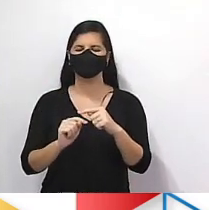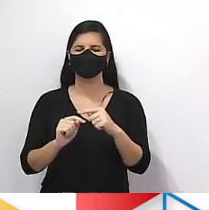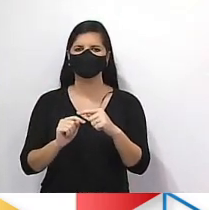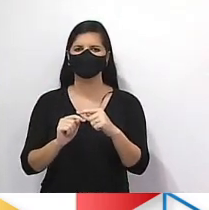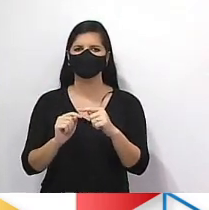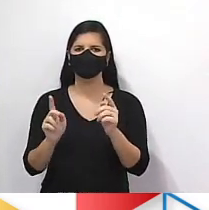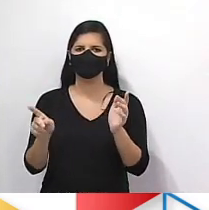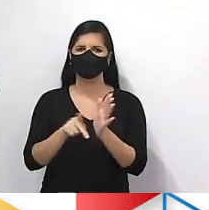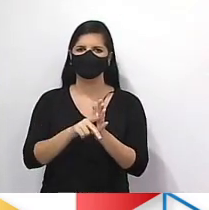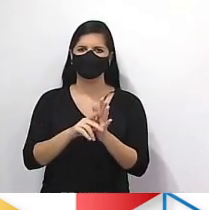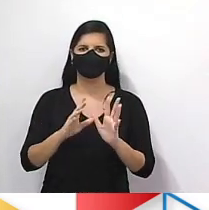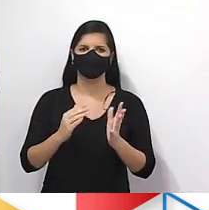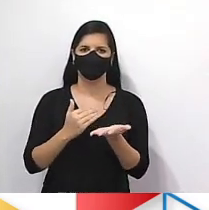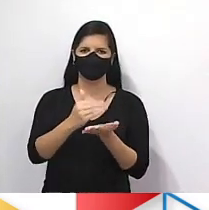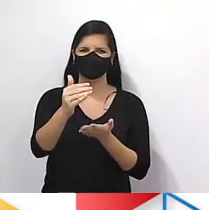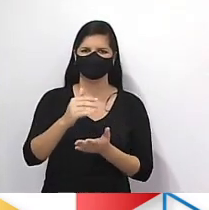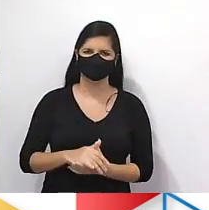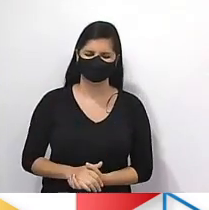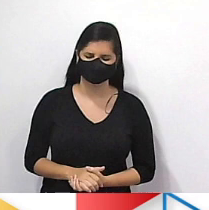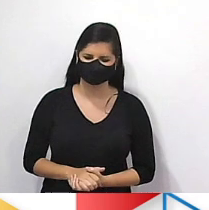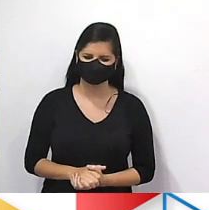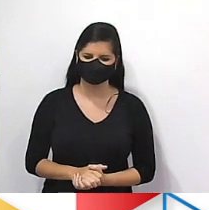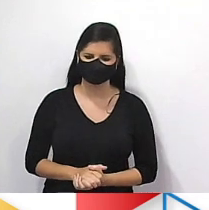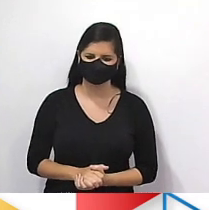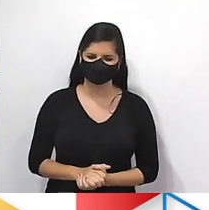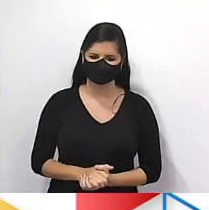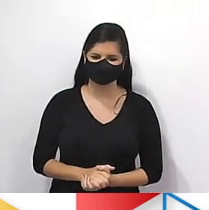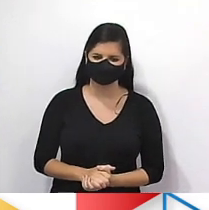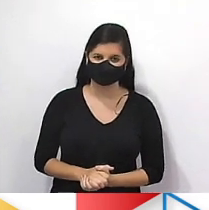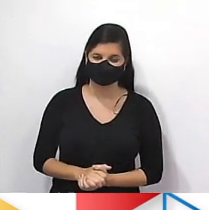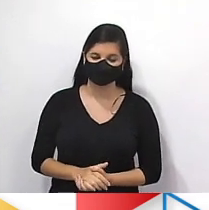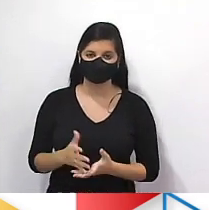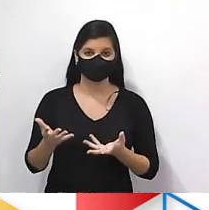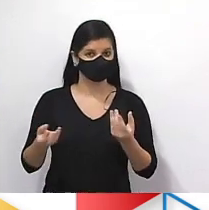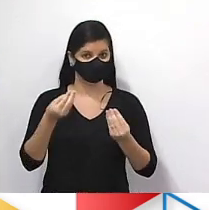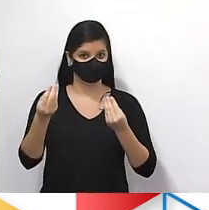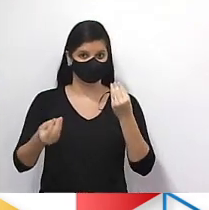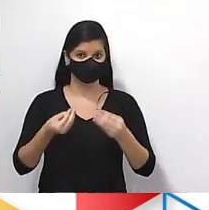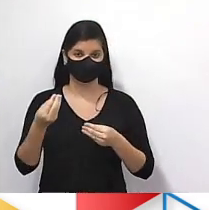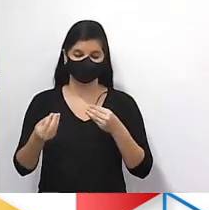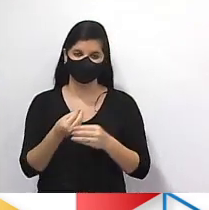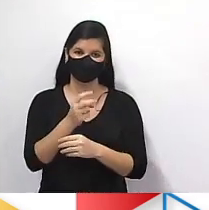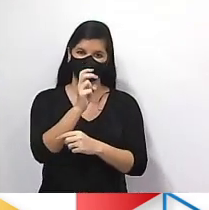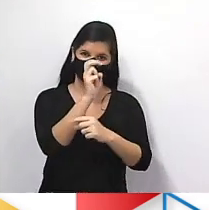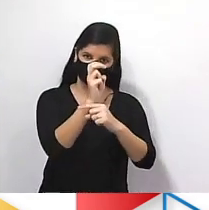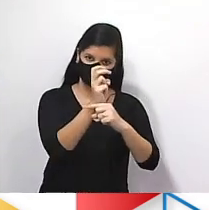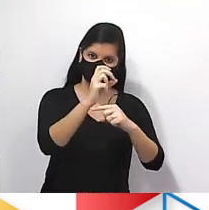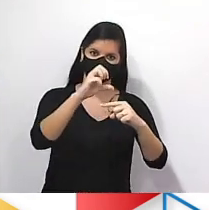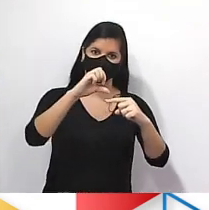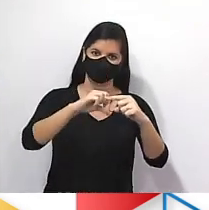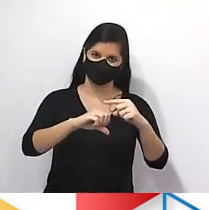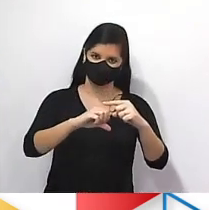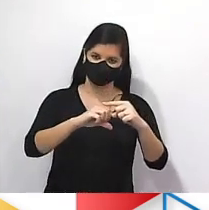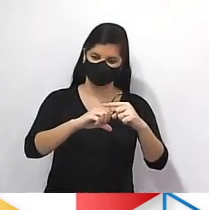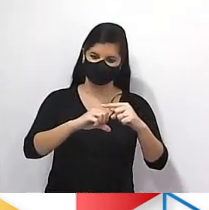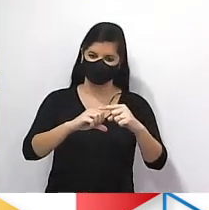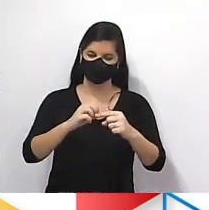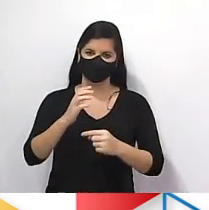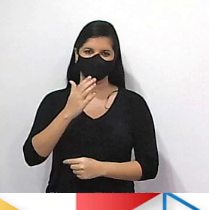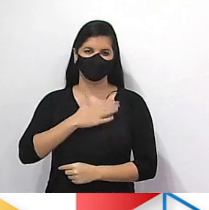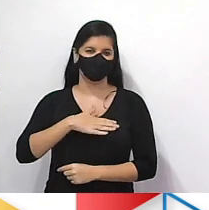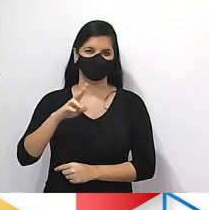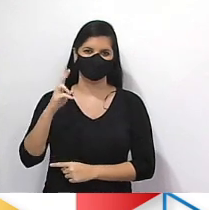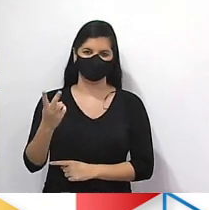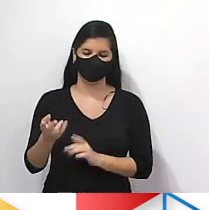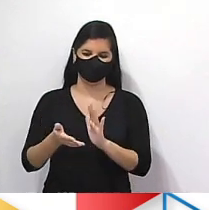da fração inicial, da tira inicial. Qual é? O que vai acontecer? Eu tenho 5 sobre 9 e ela não gostou de